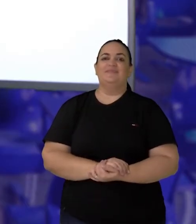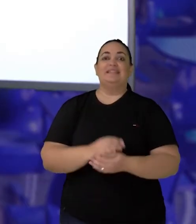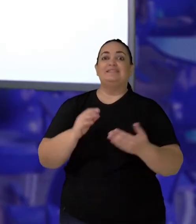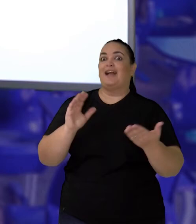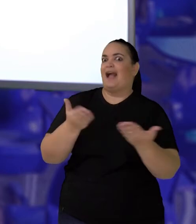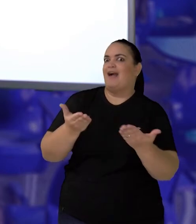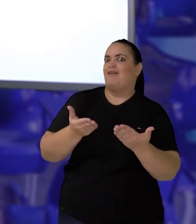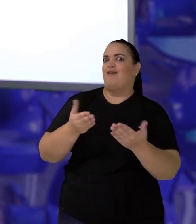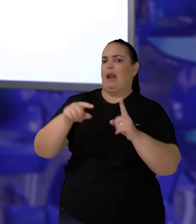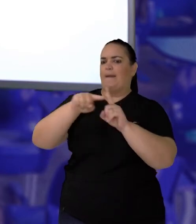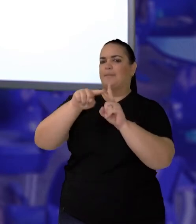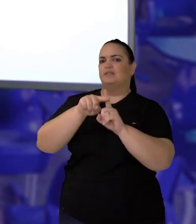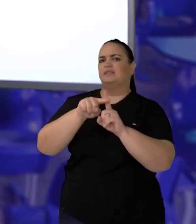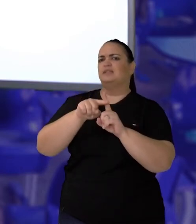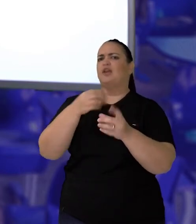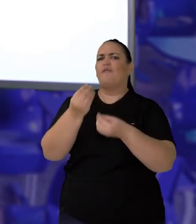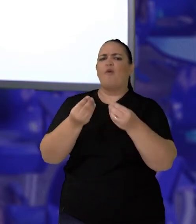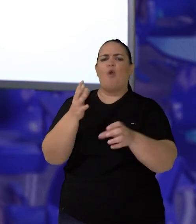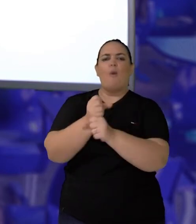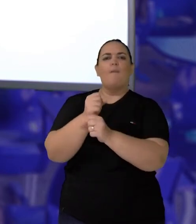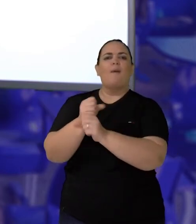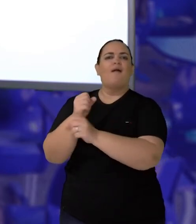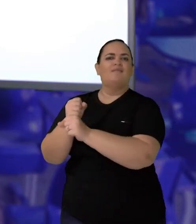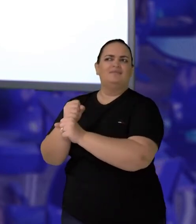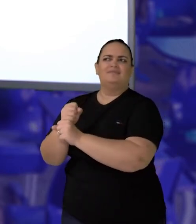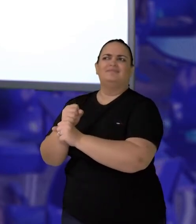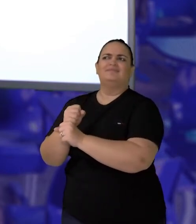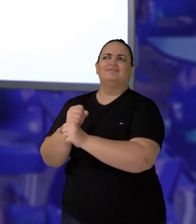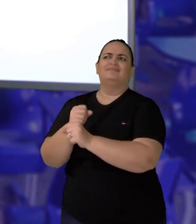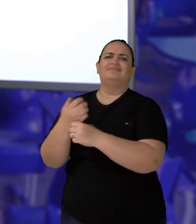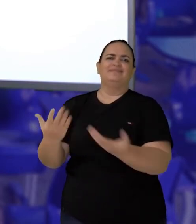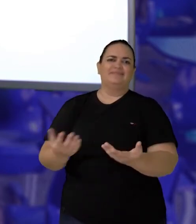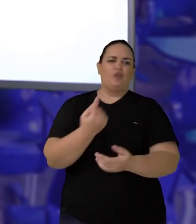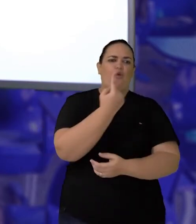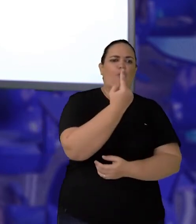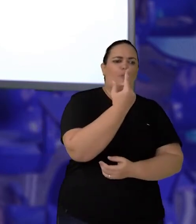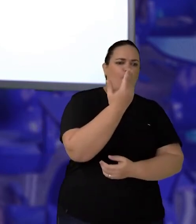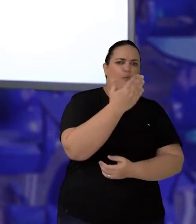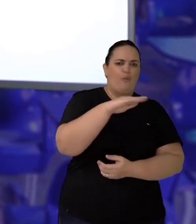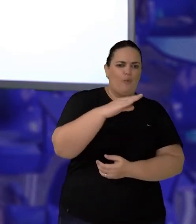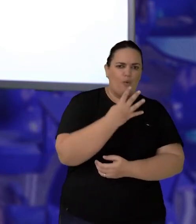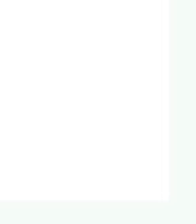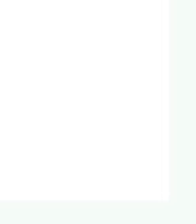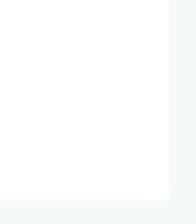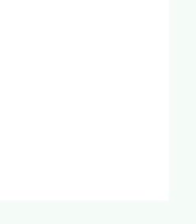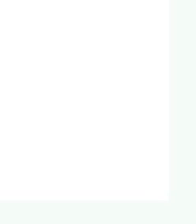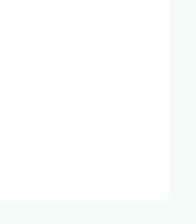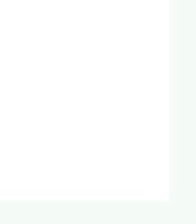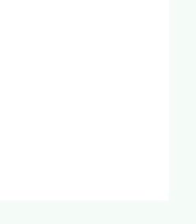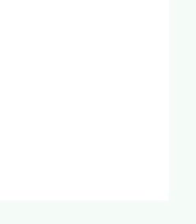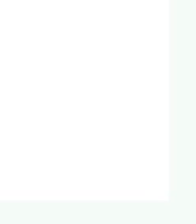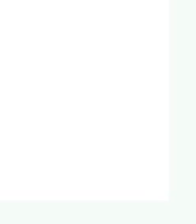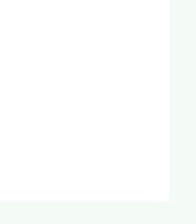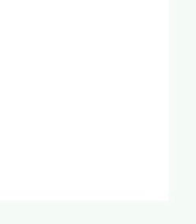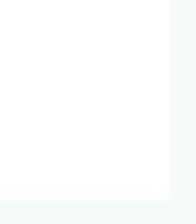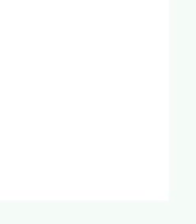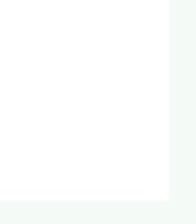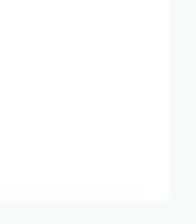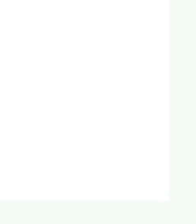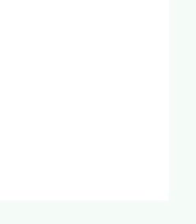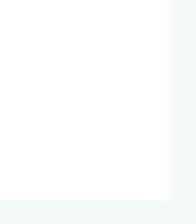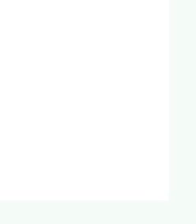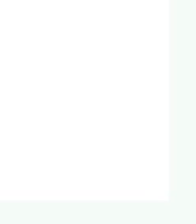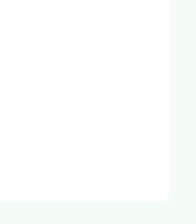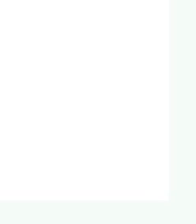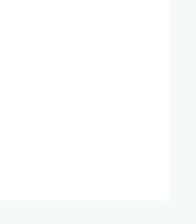expoente positivo, vou fazer a multiplicação sucessiva de 1/4 por 1/4 por 1/4. Show de